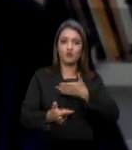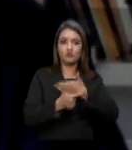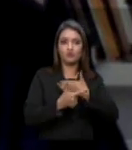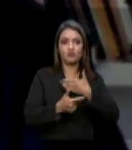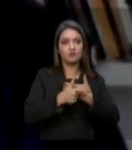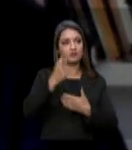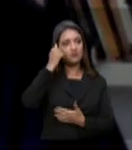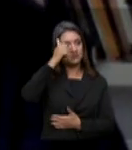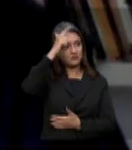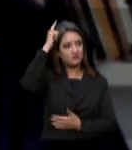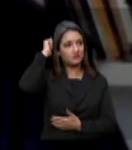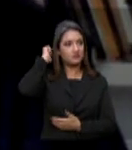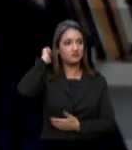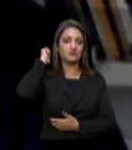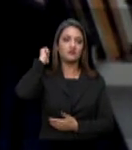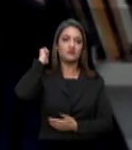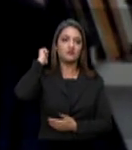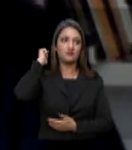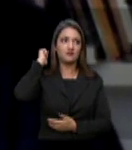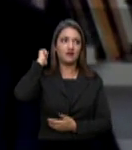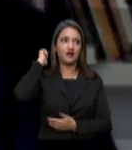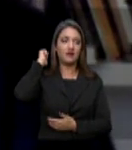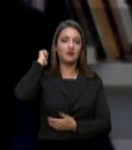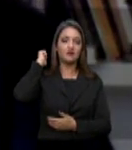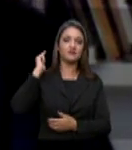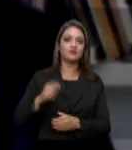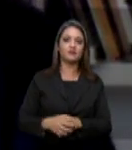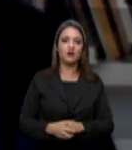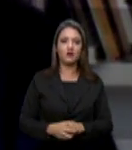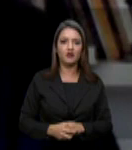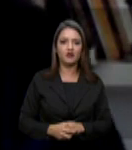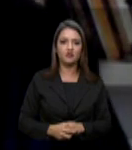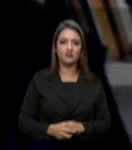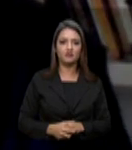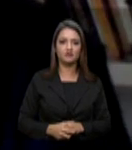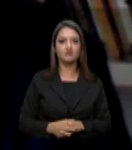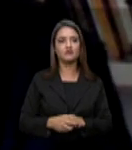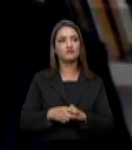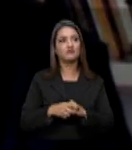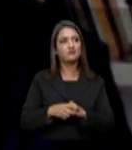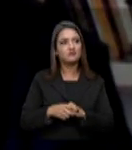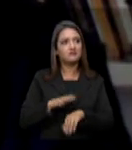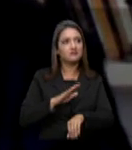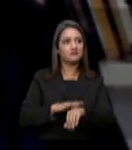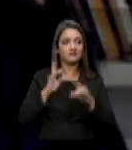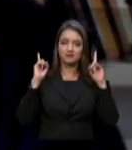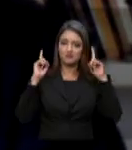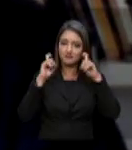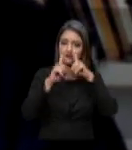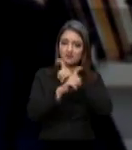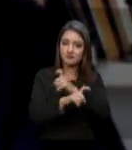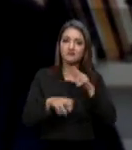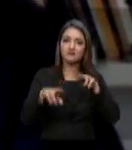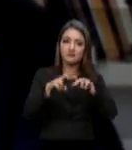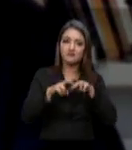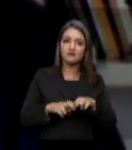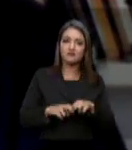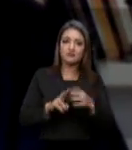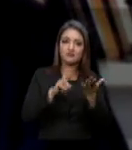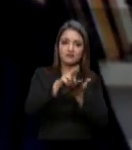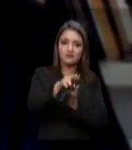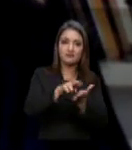Michel Alexandre tem desempenhado Neste contexto tão difícil a partir da